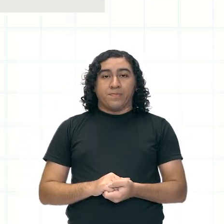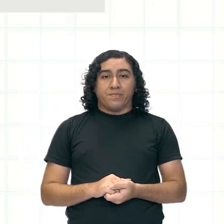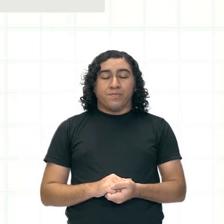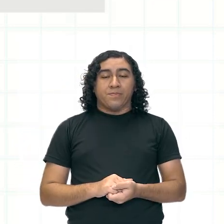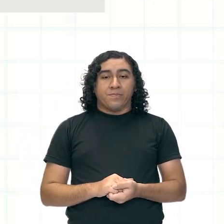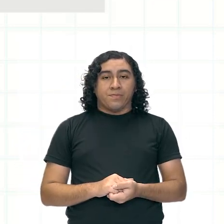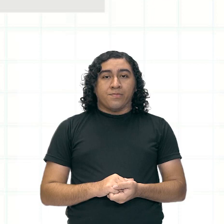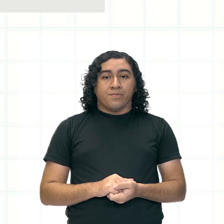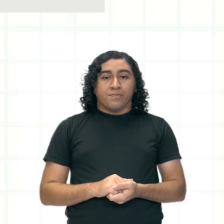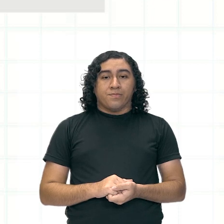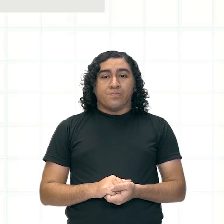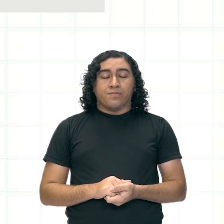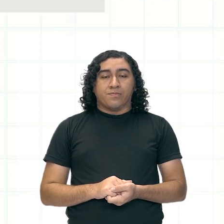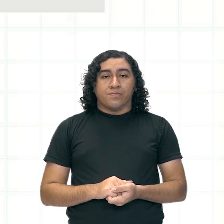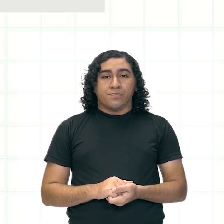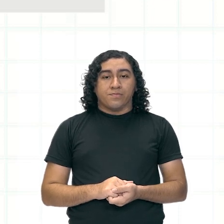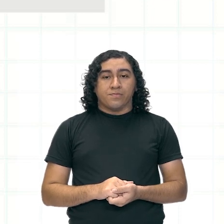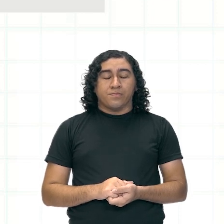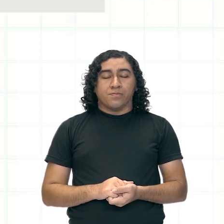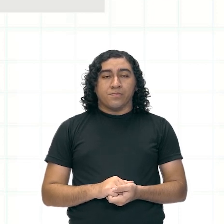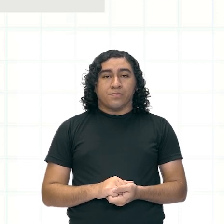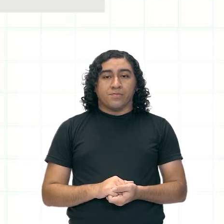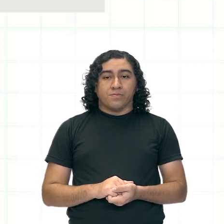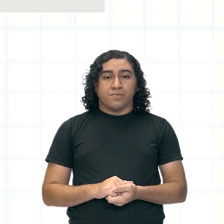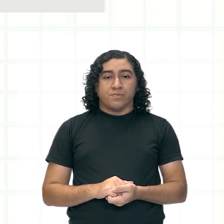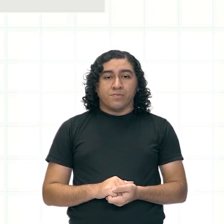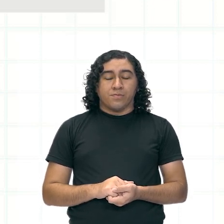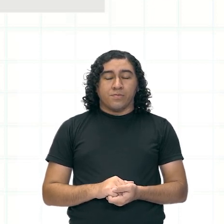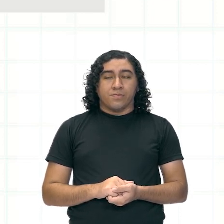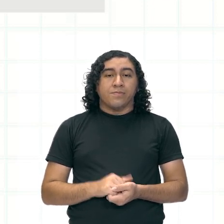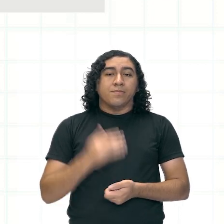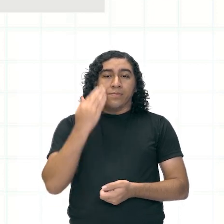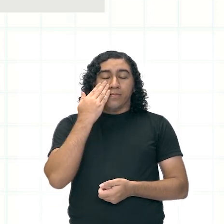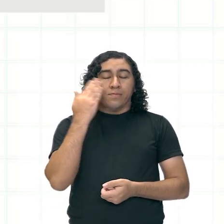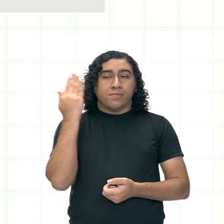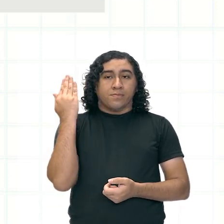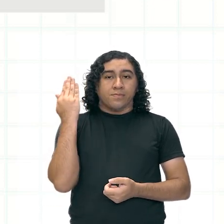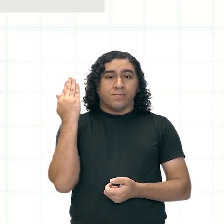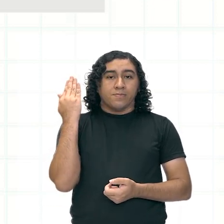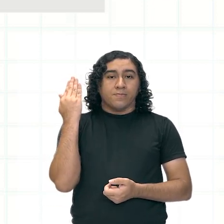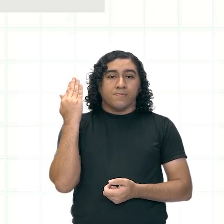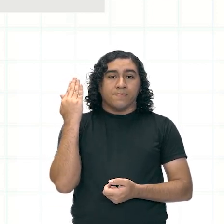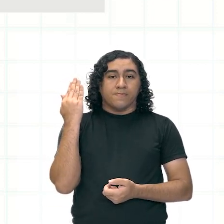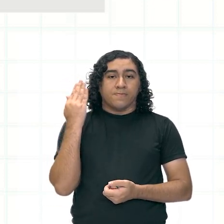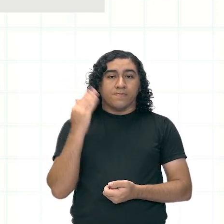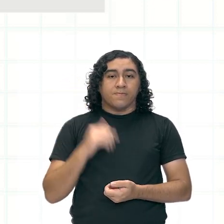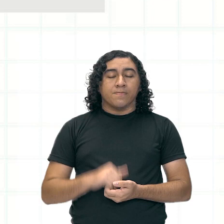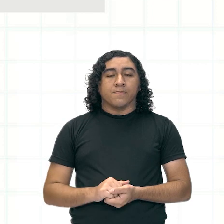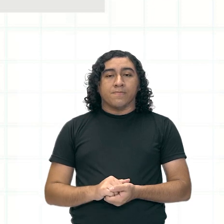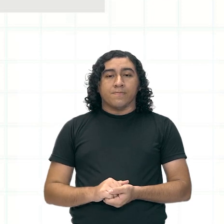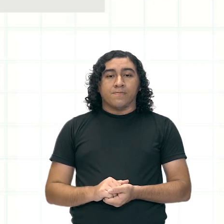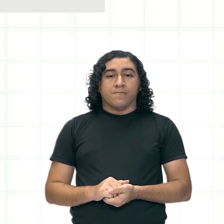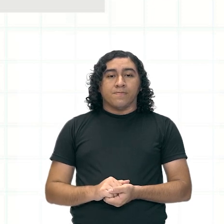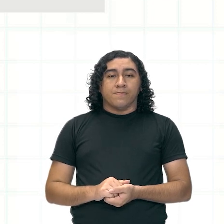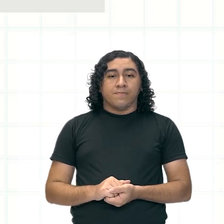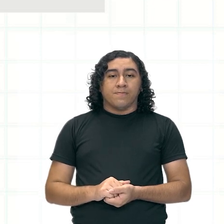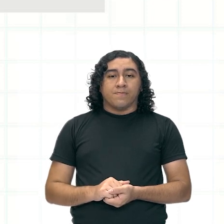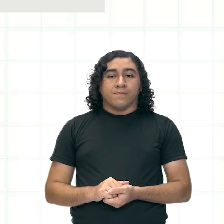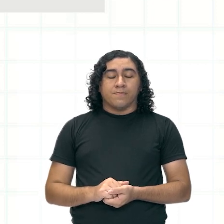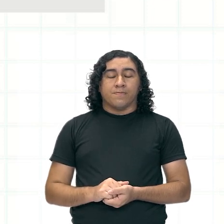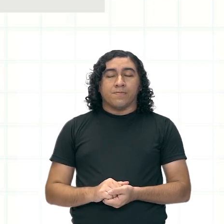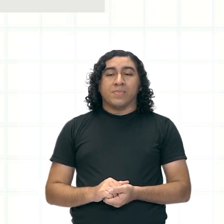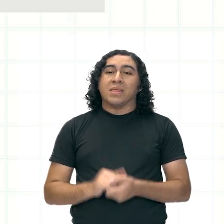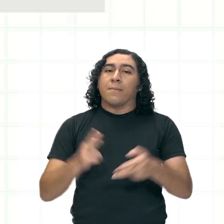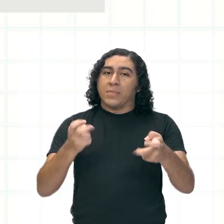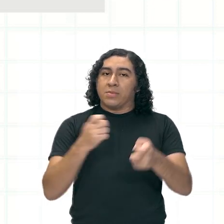as duas palavras mais importantes, certo? Destacando aqui, fauna é um núcleo e flora é outro núcleo.